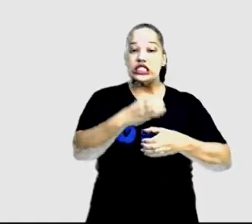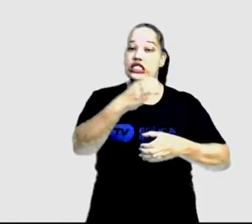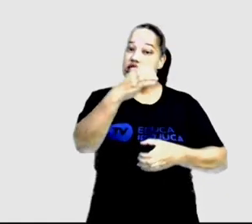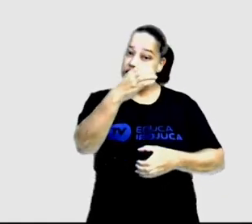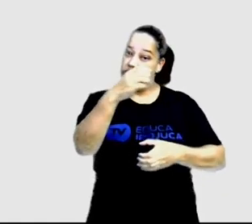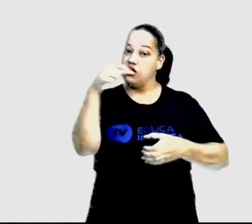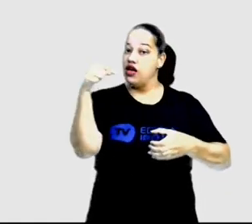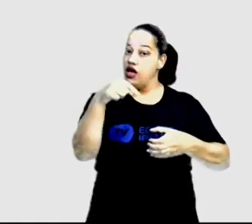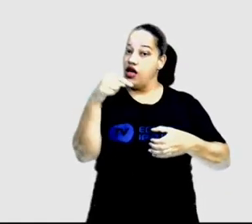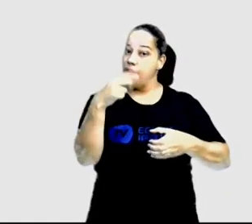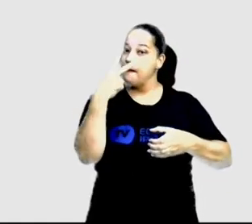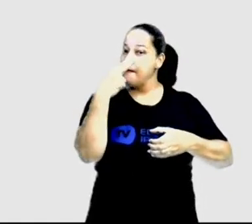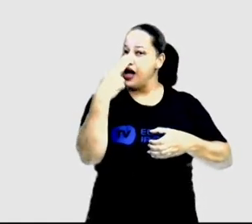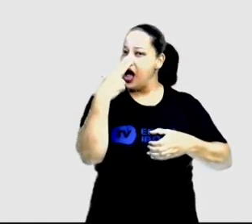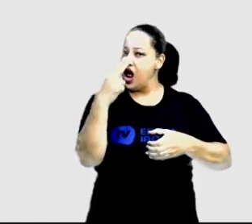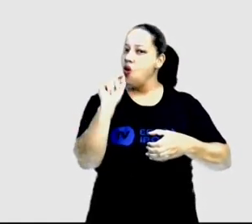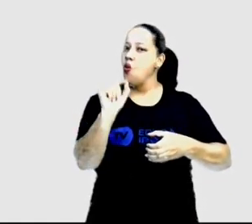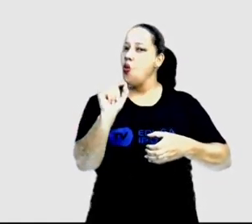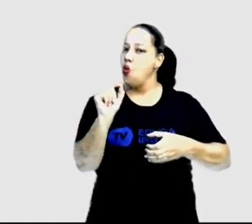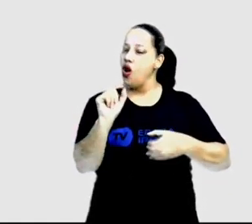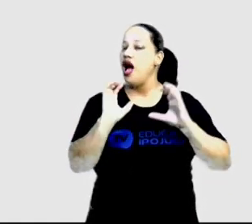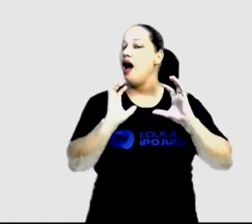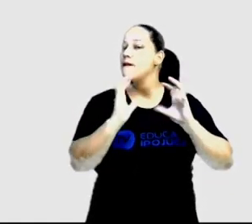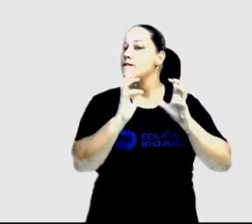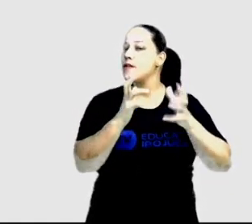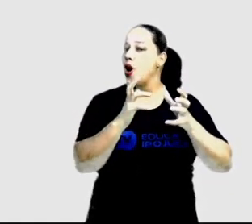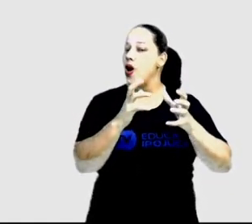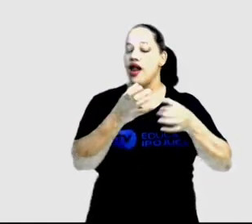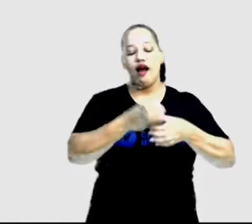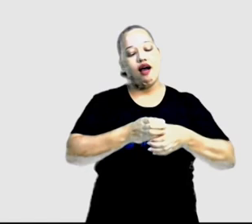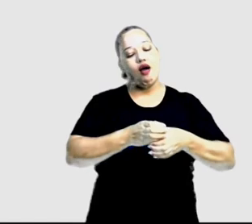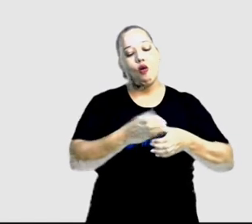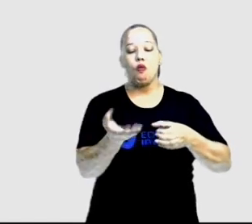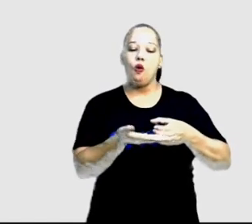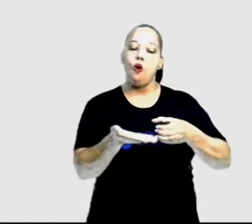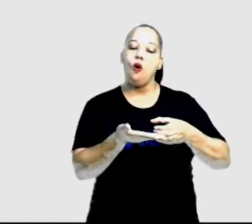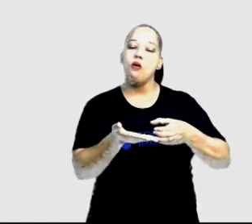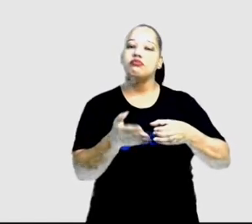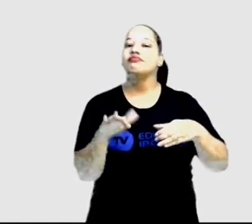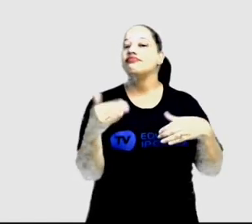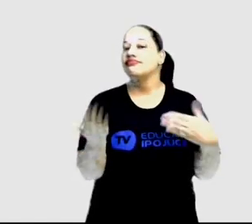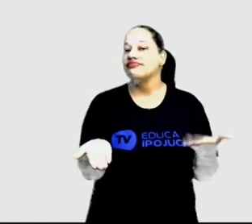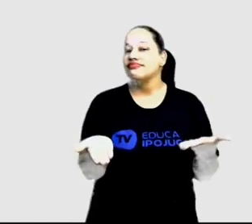se parece com uma bola ou com um copo?